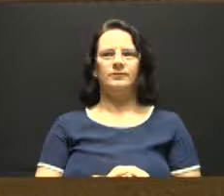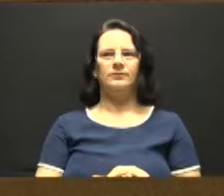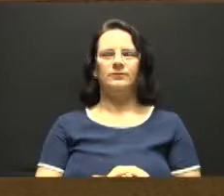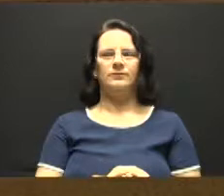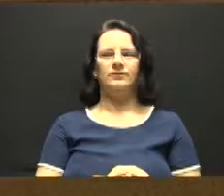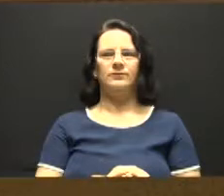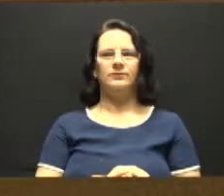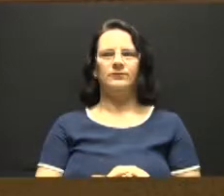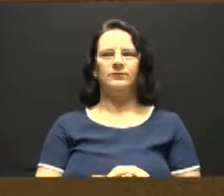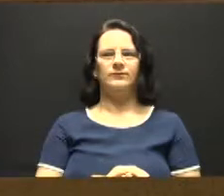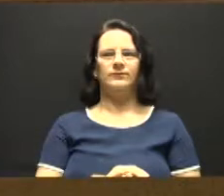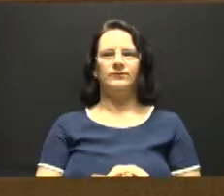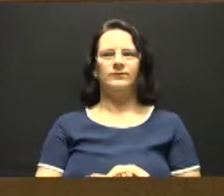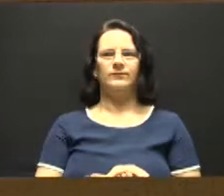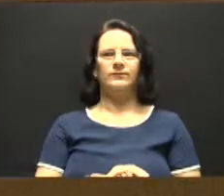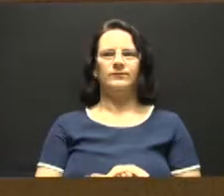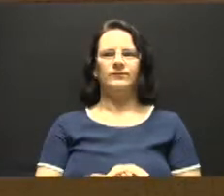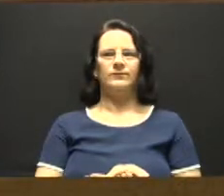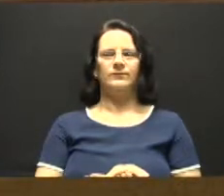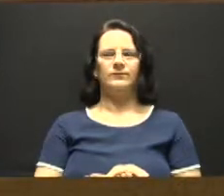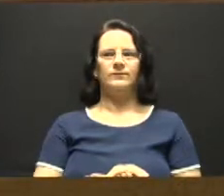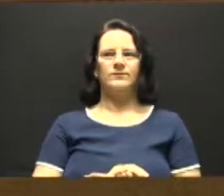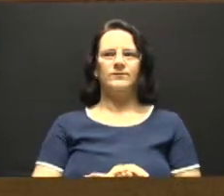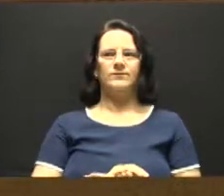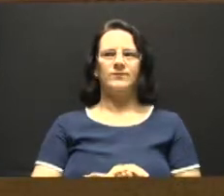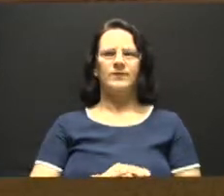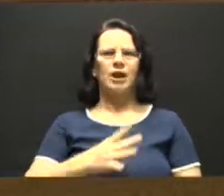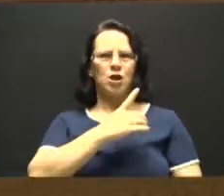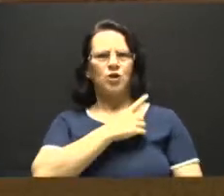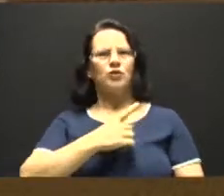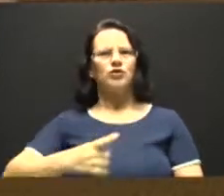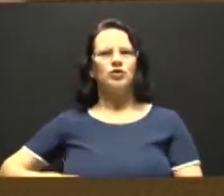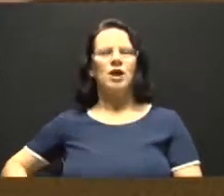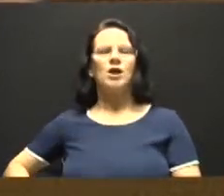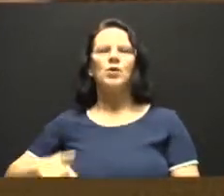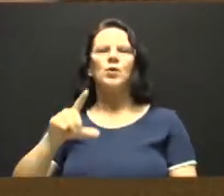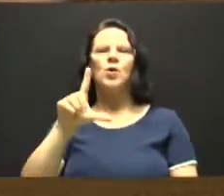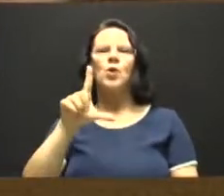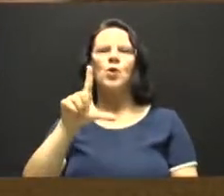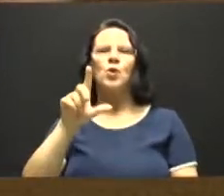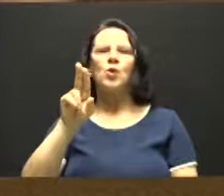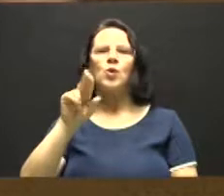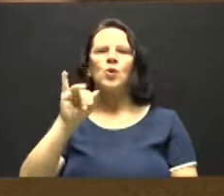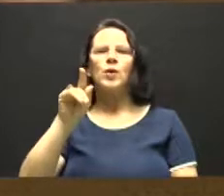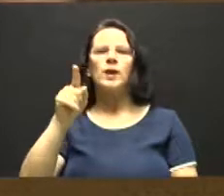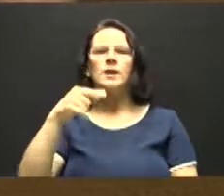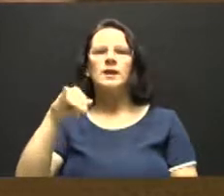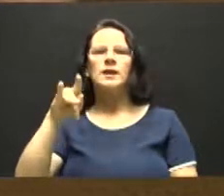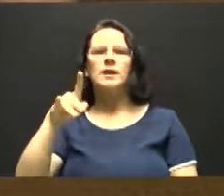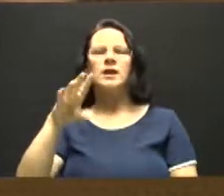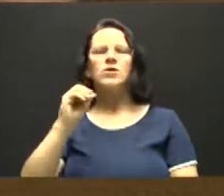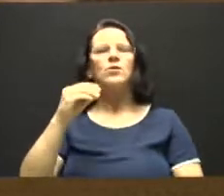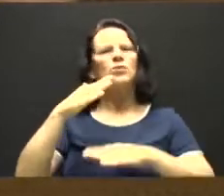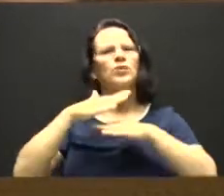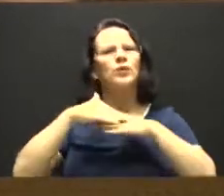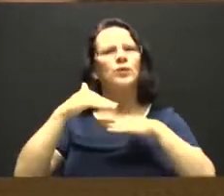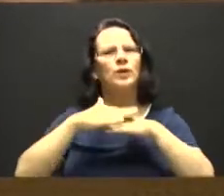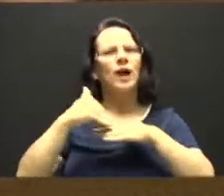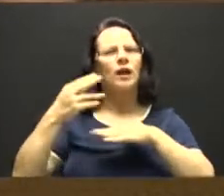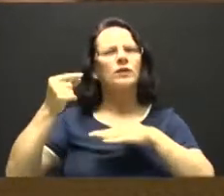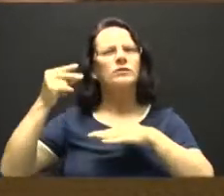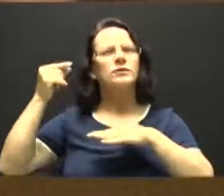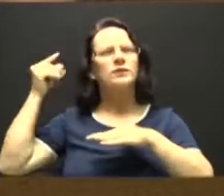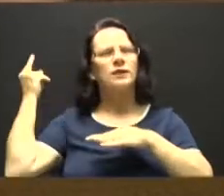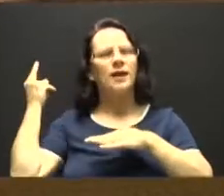tão comumente me chamam de diácono luizinho eu penso que por uma questão de carinho muito tempo